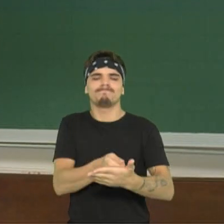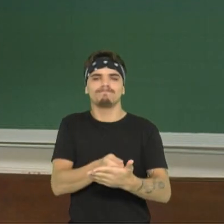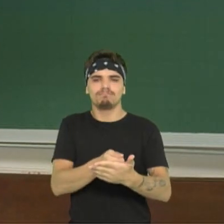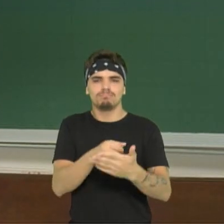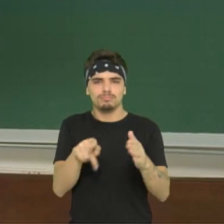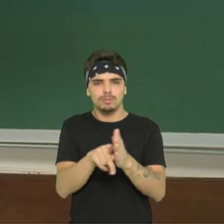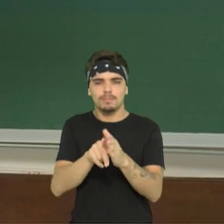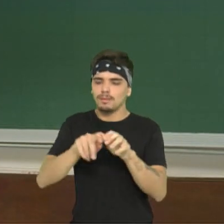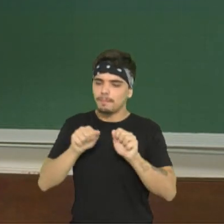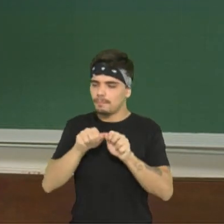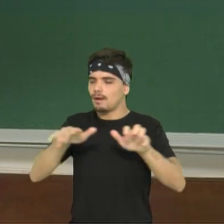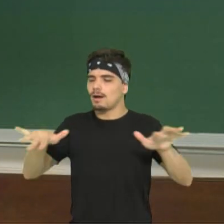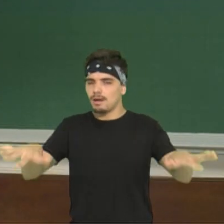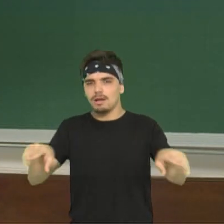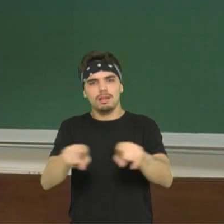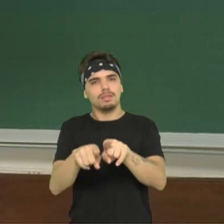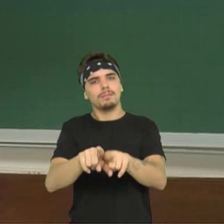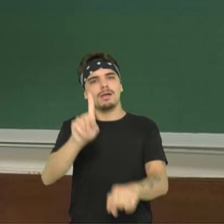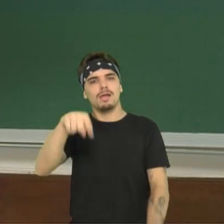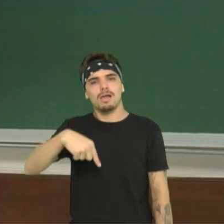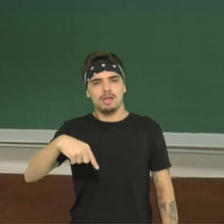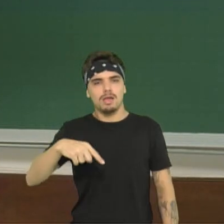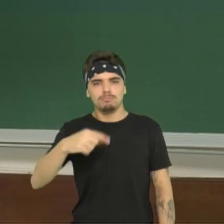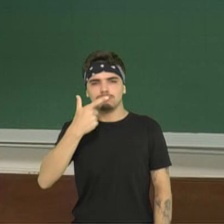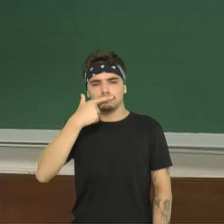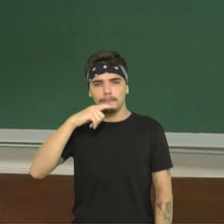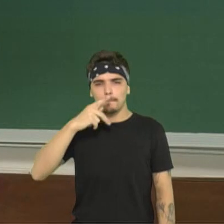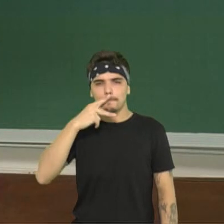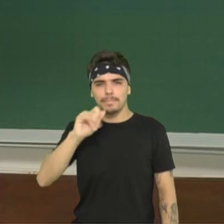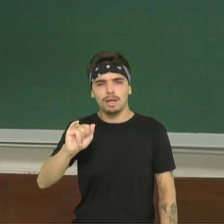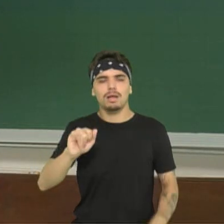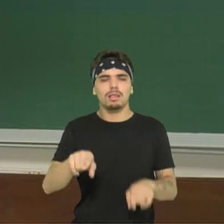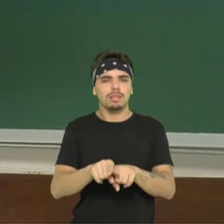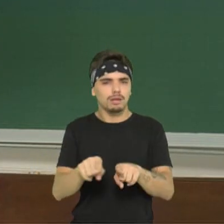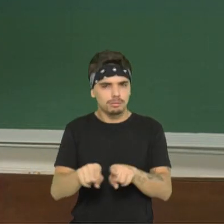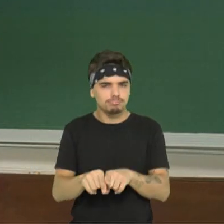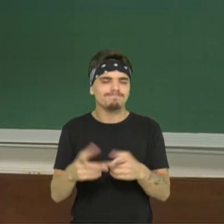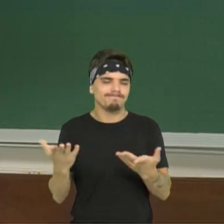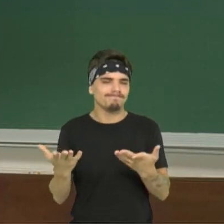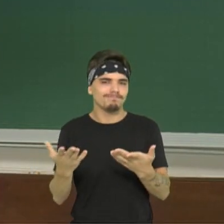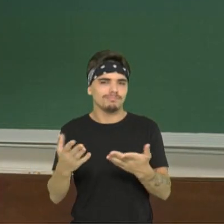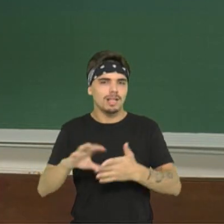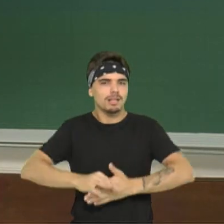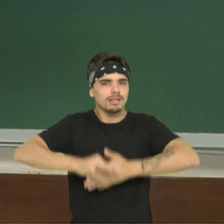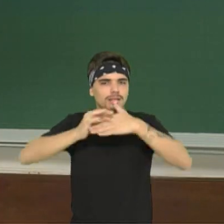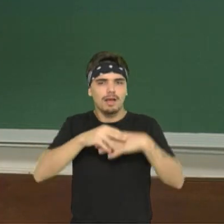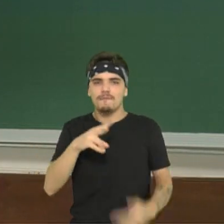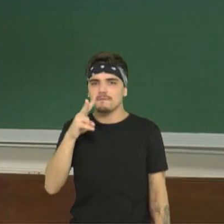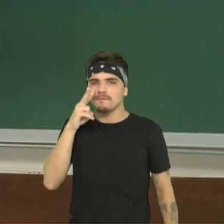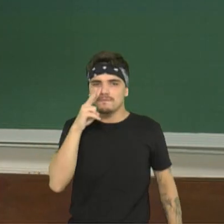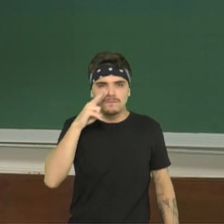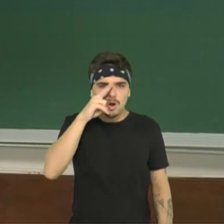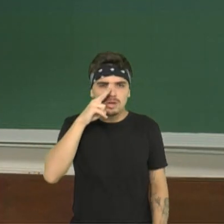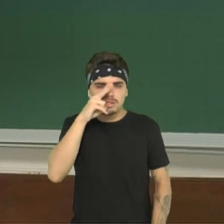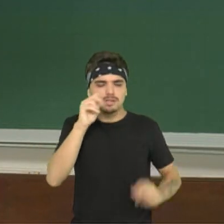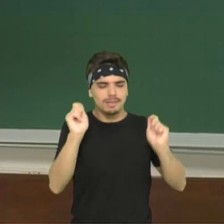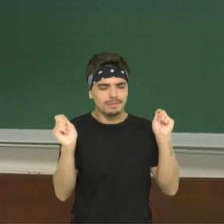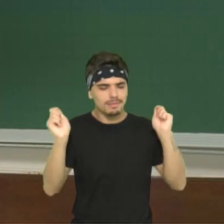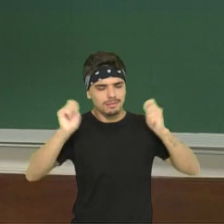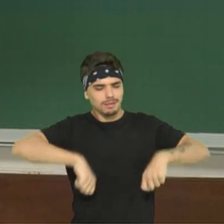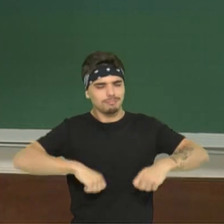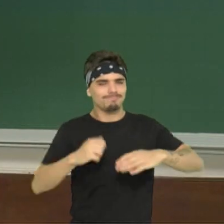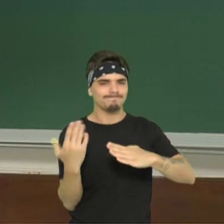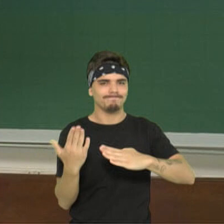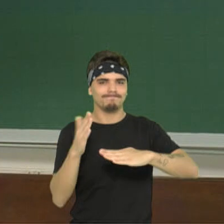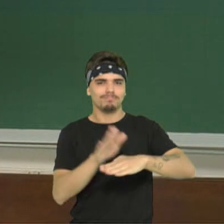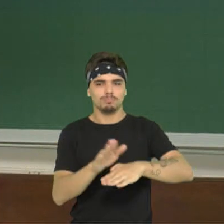como se fossem realmente um pai, uma liderança forte, capaz de defender a população